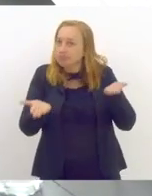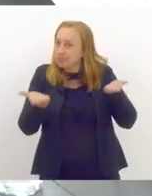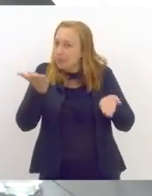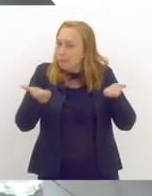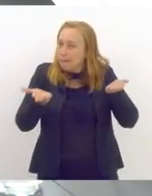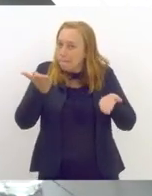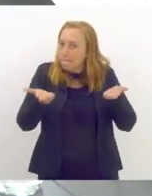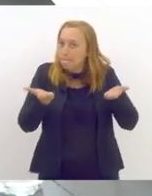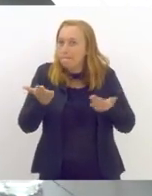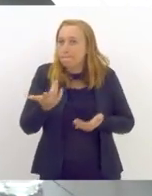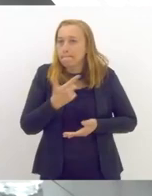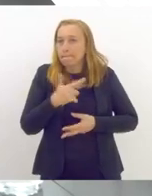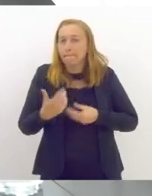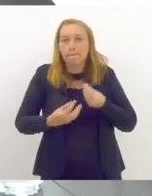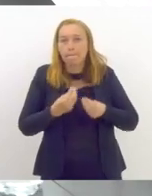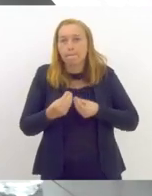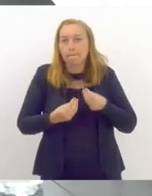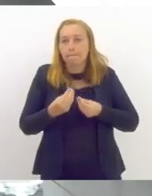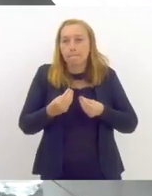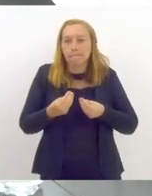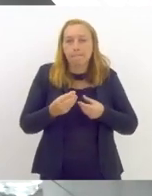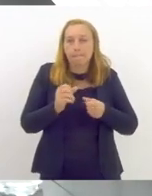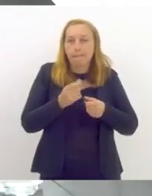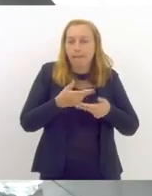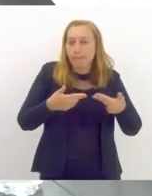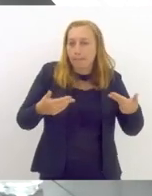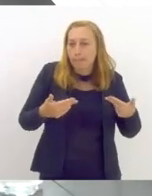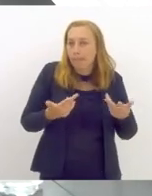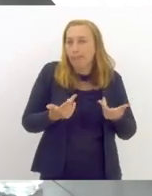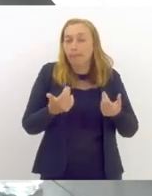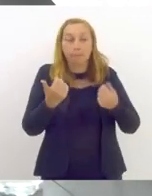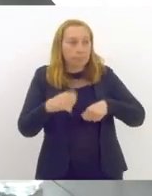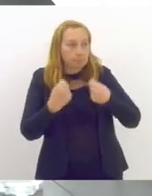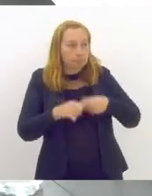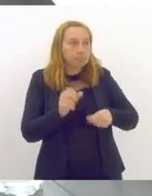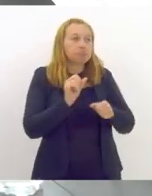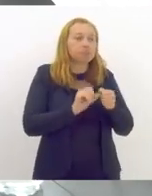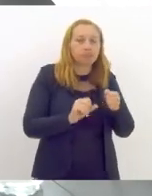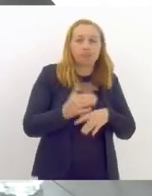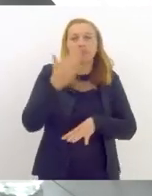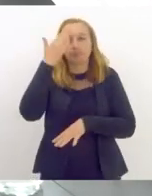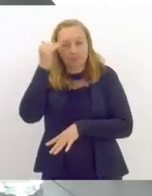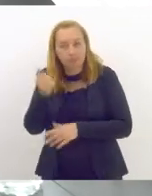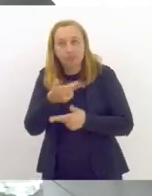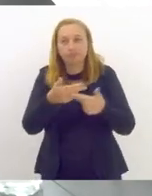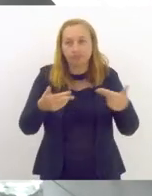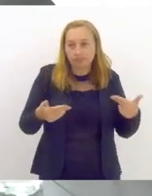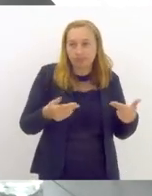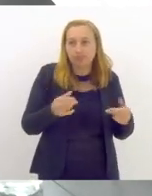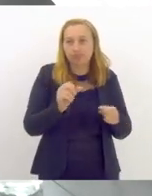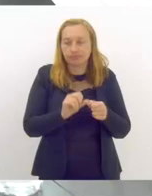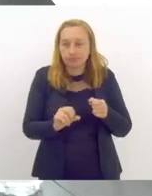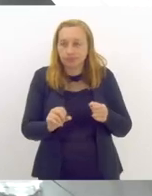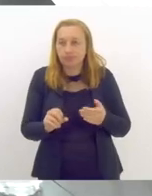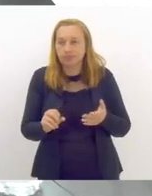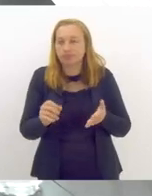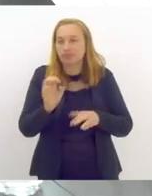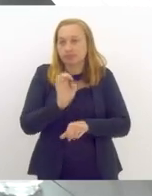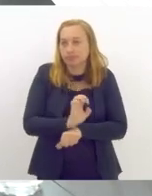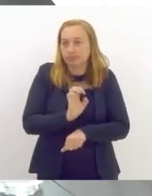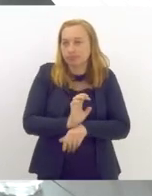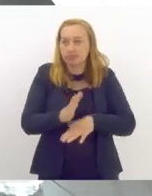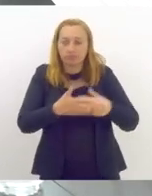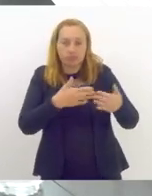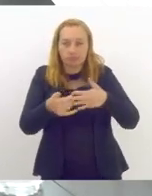não adianta fazer as coisas é porque tem que fazer porque a gente sabe que muitas coisas foram feitas nesse estado de